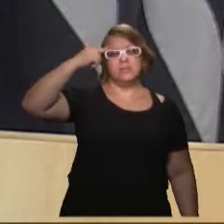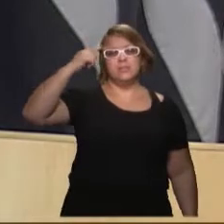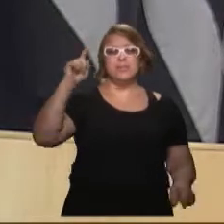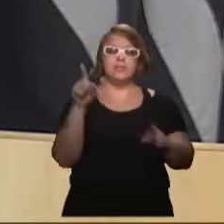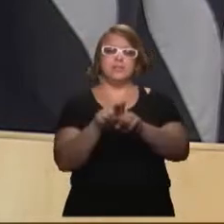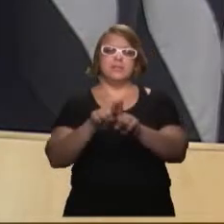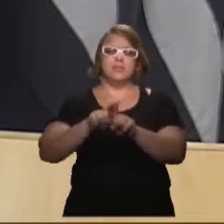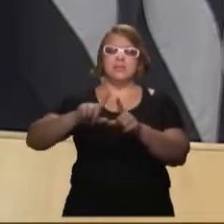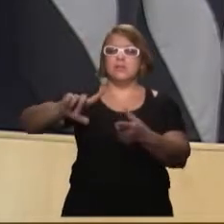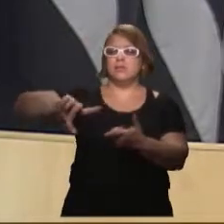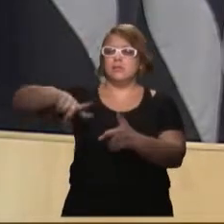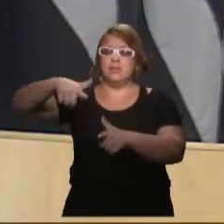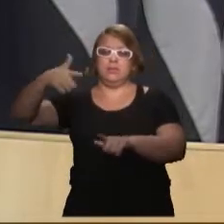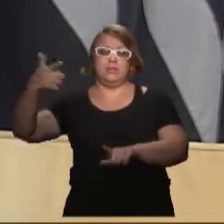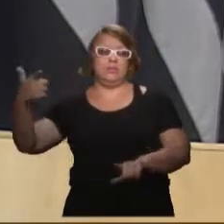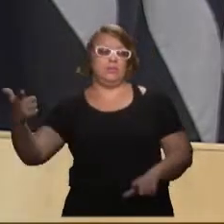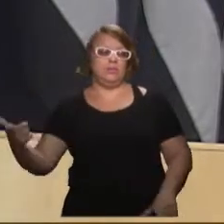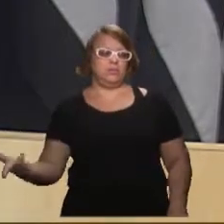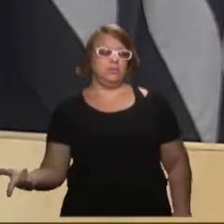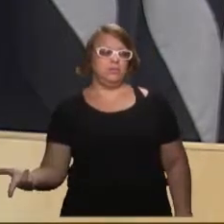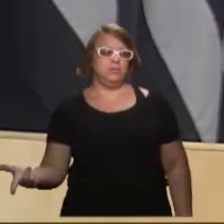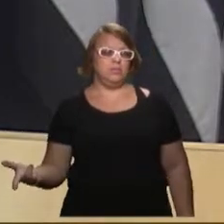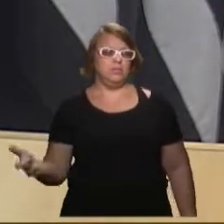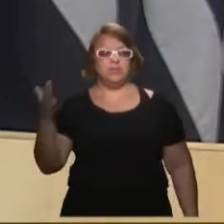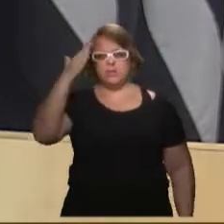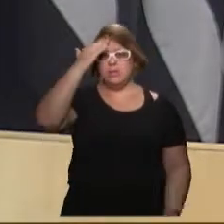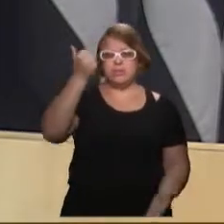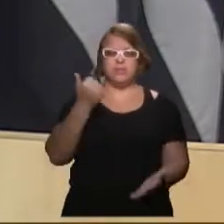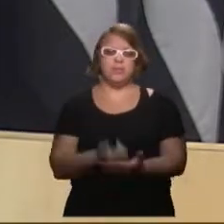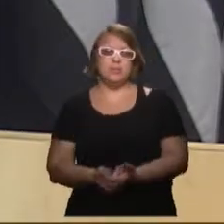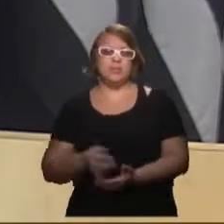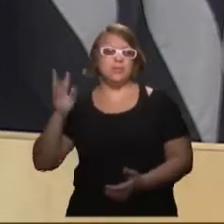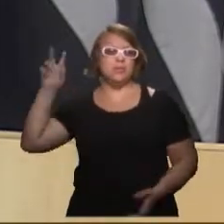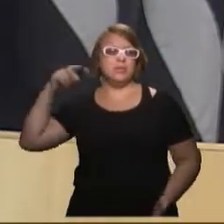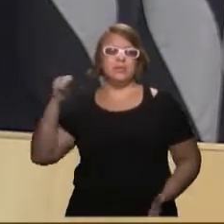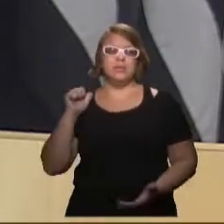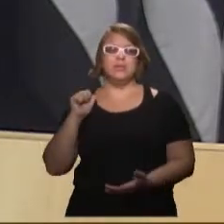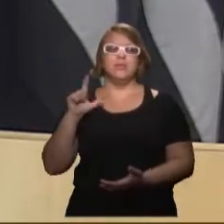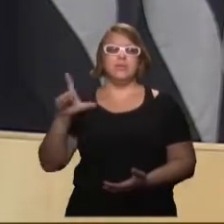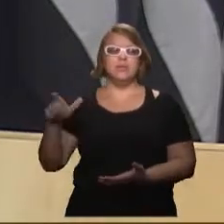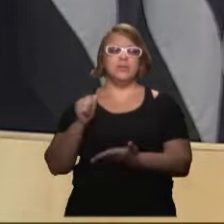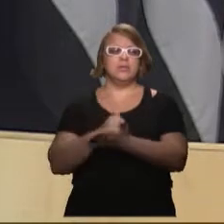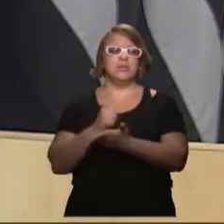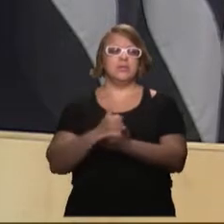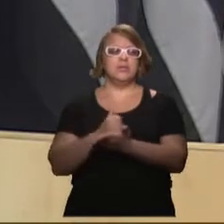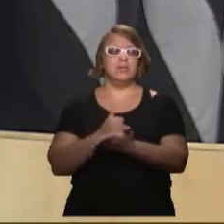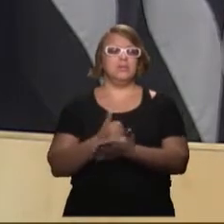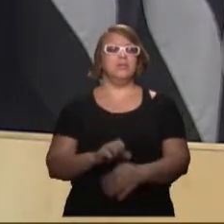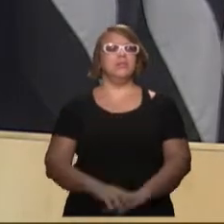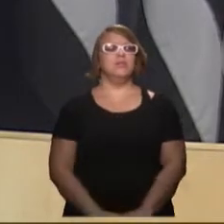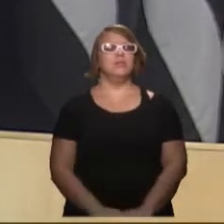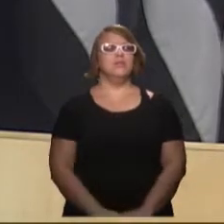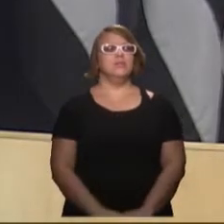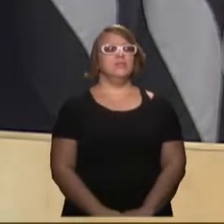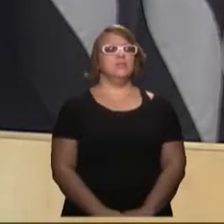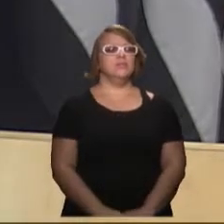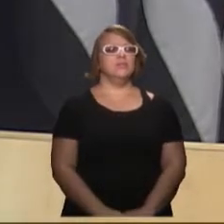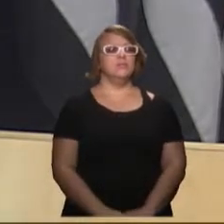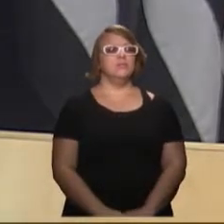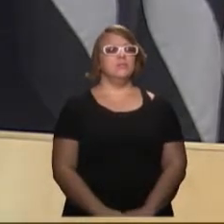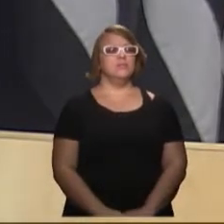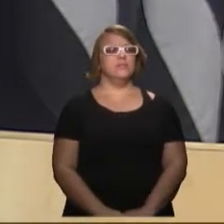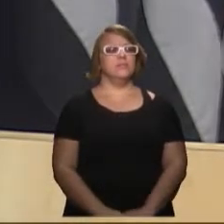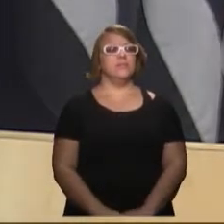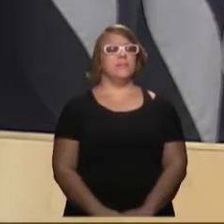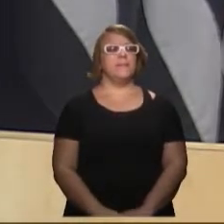entendo a preocupação do vereador Luizinho, estava até conversando com o vereador Vidal, e na